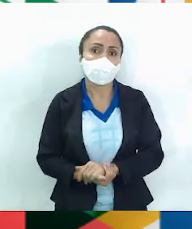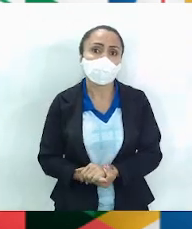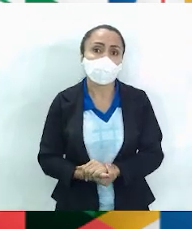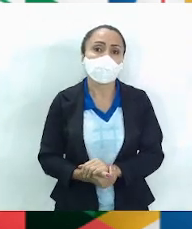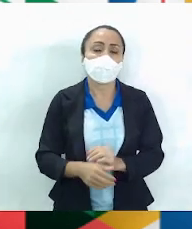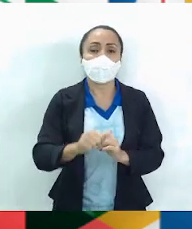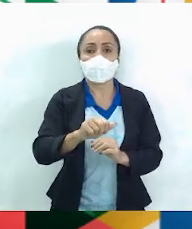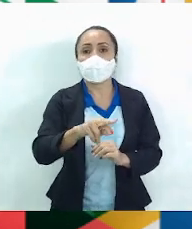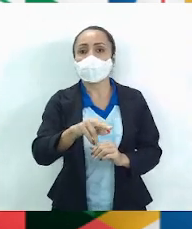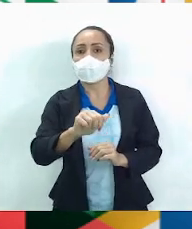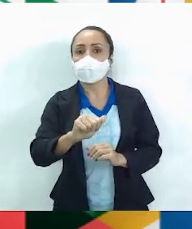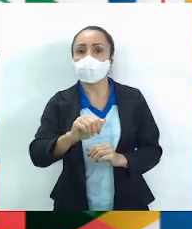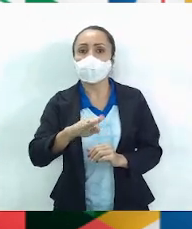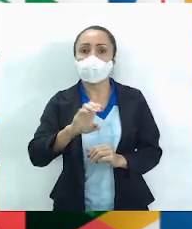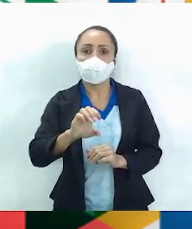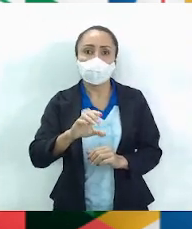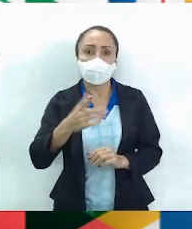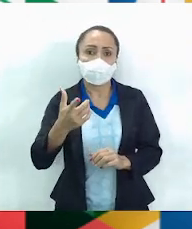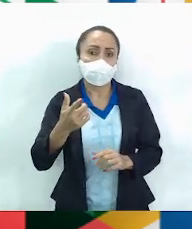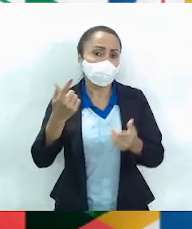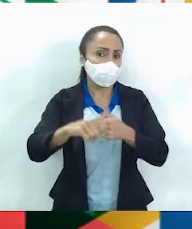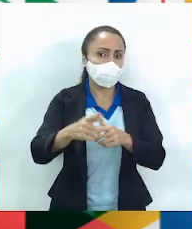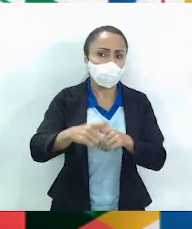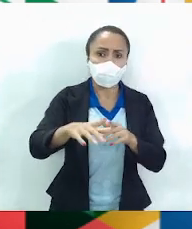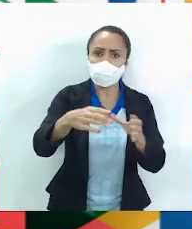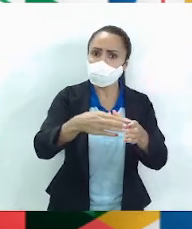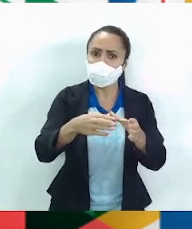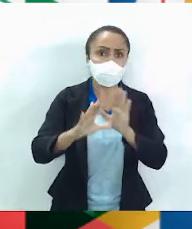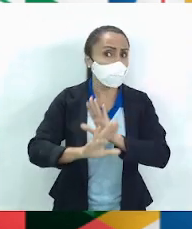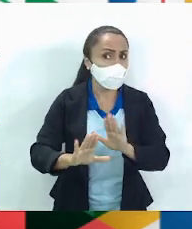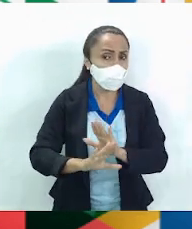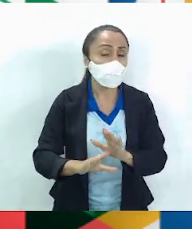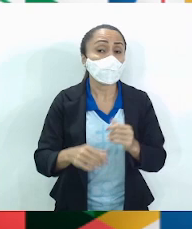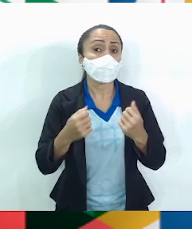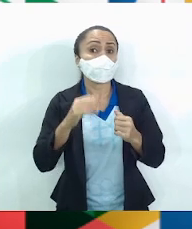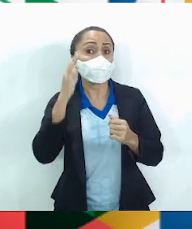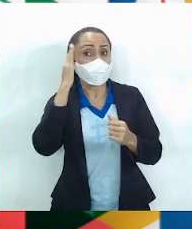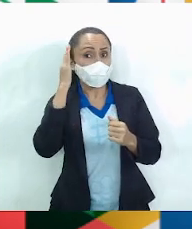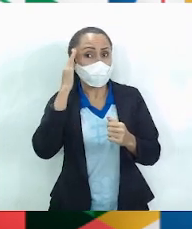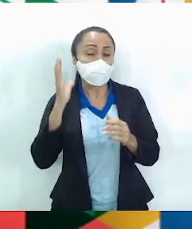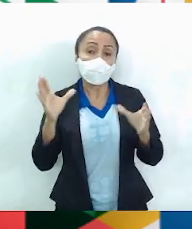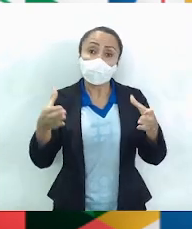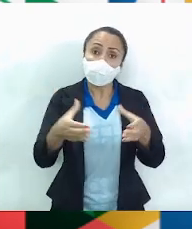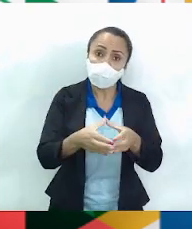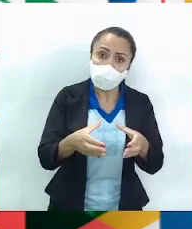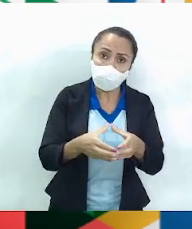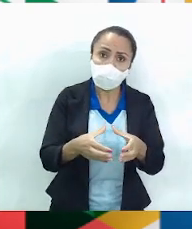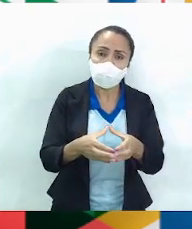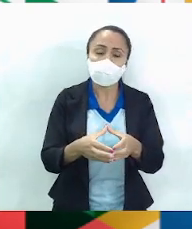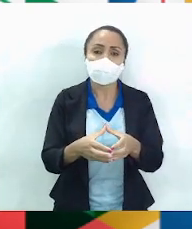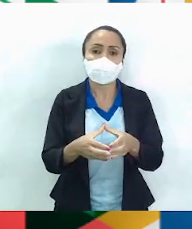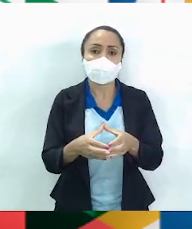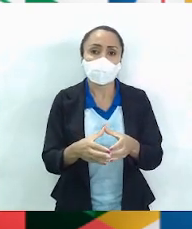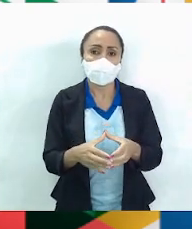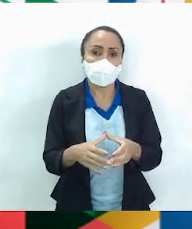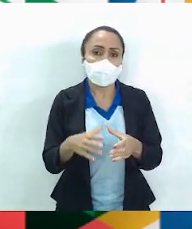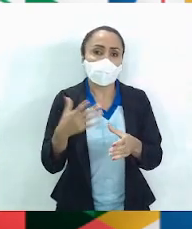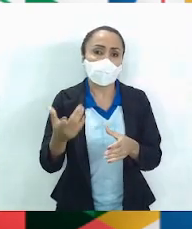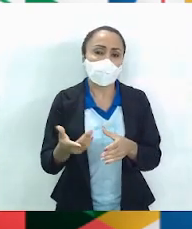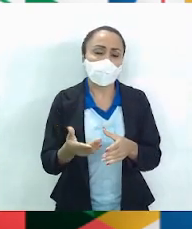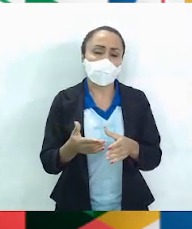árabe seja terrorista, né? A gente tem que entender que esses grupos terroristas são uma